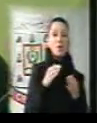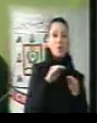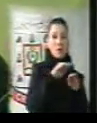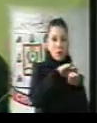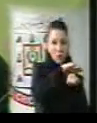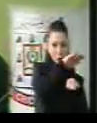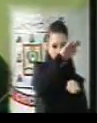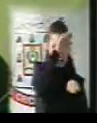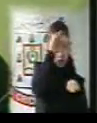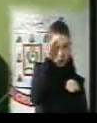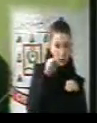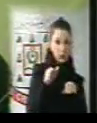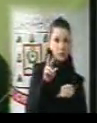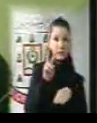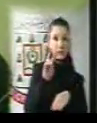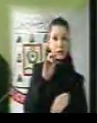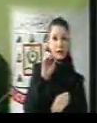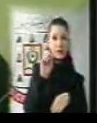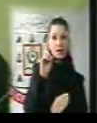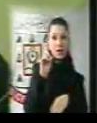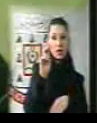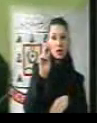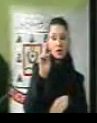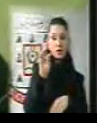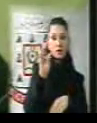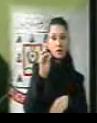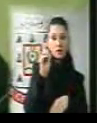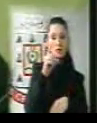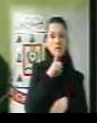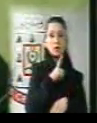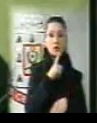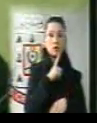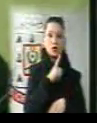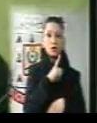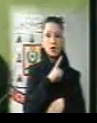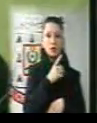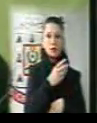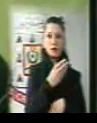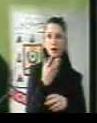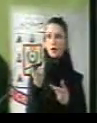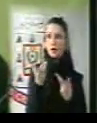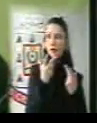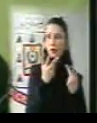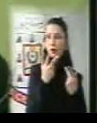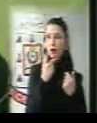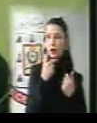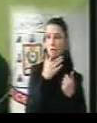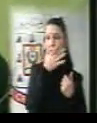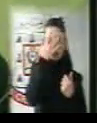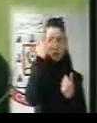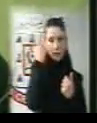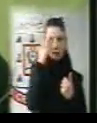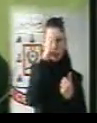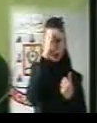viaduto que o senhor me coloca, eu recebi a visita de um cidadão de Criciúma que me leva um projeto.